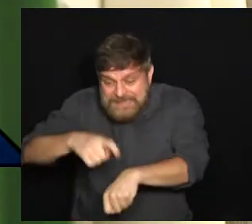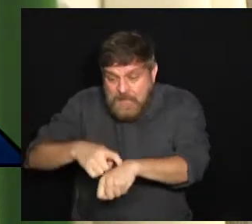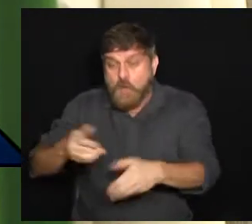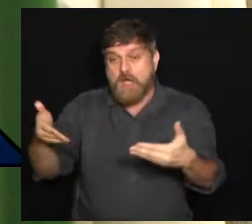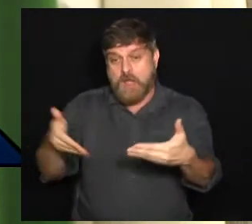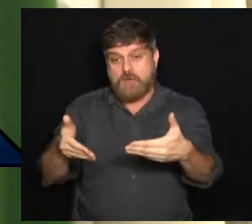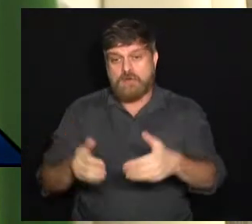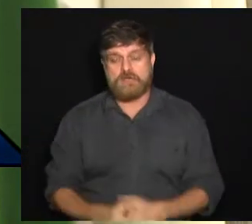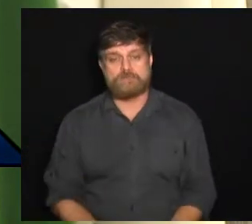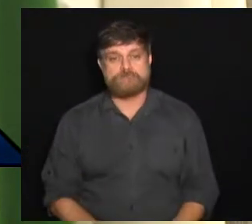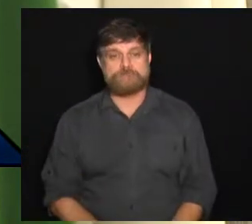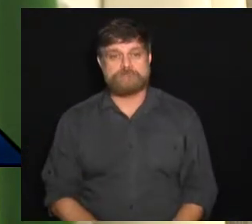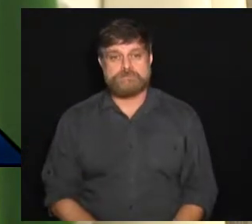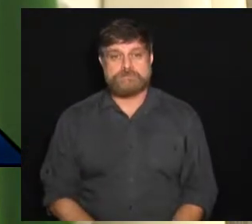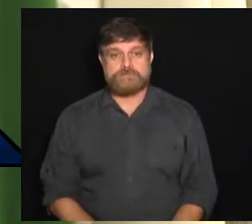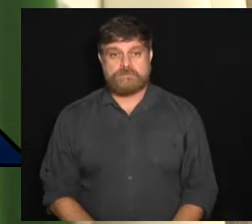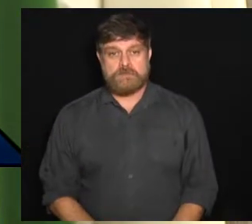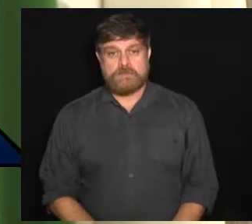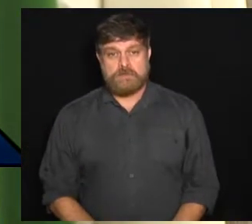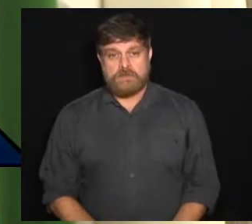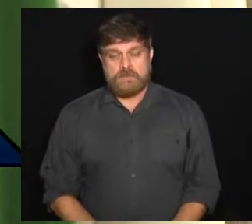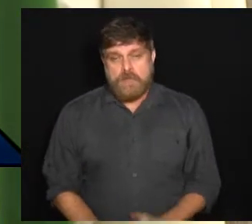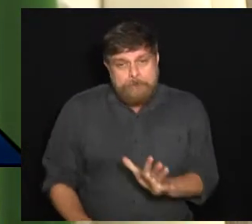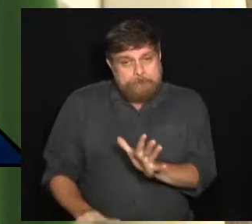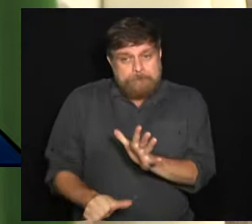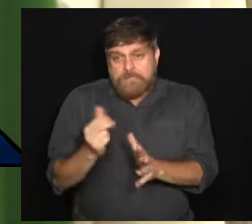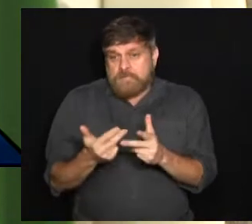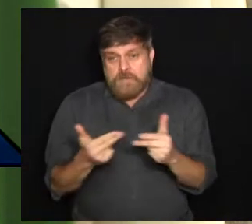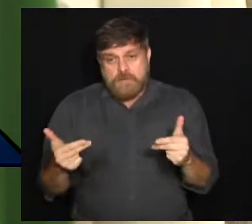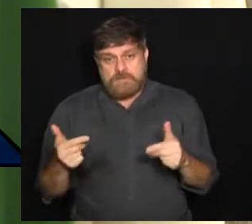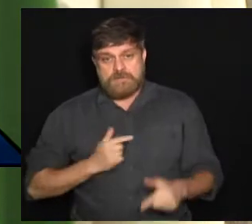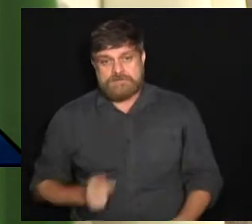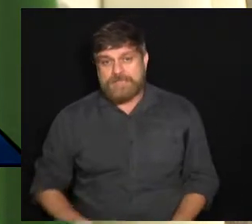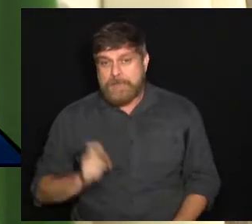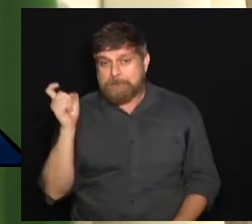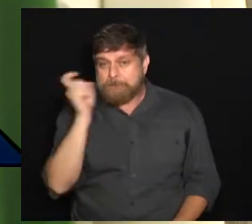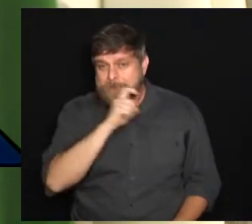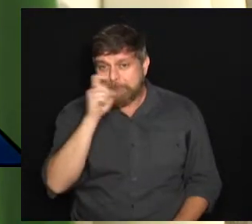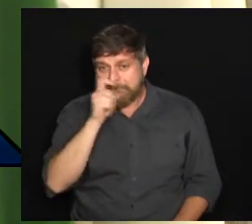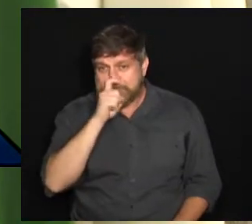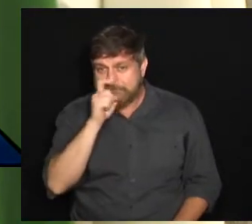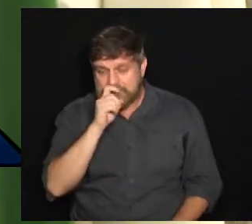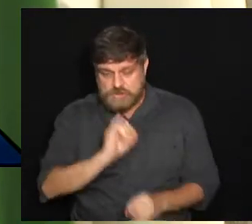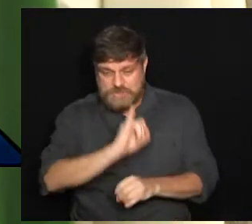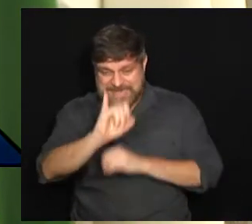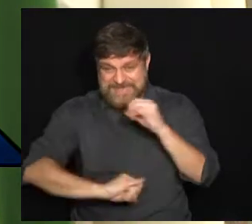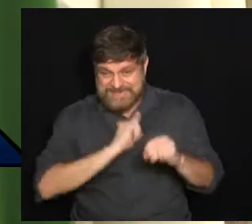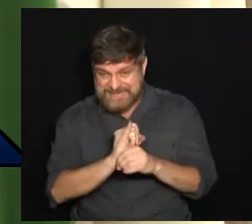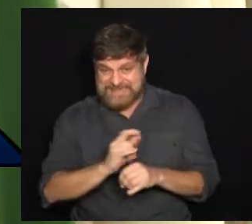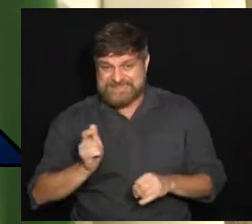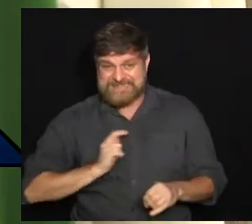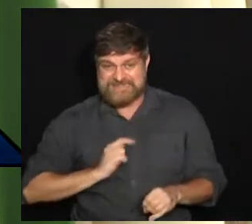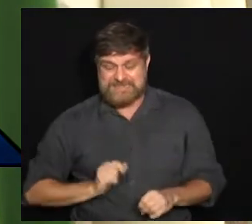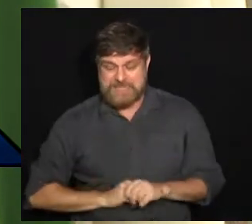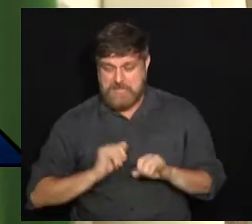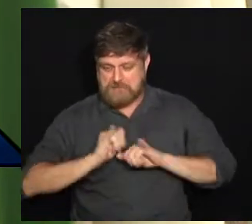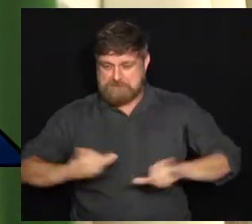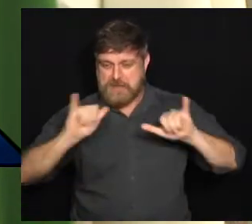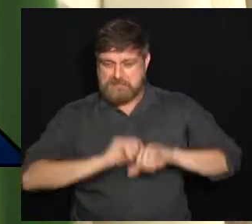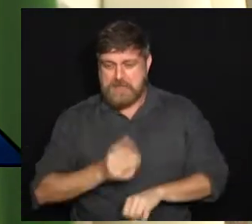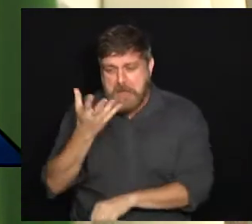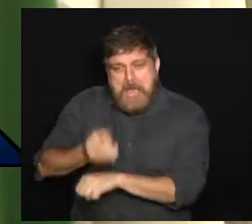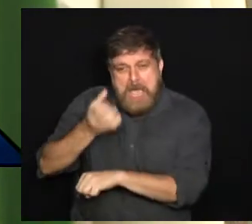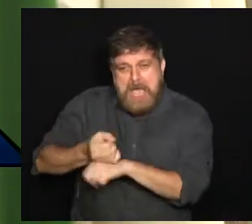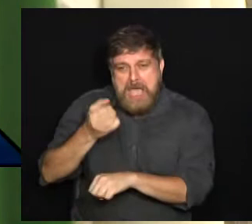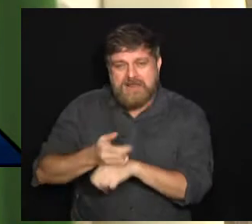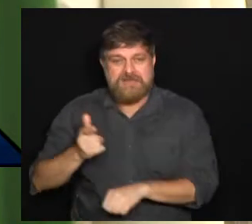momento? Bem, primeira coisa é isso, fake news está rolando muito, tem muito áudio daqui, áudio dali.